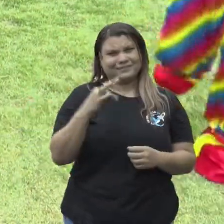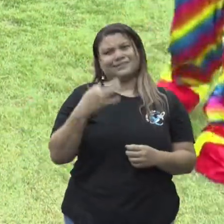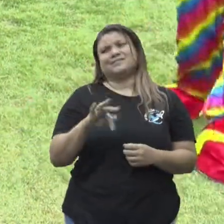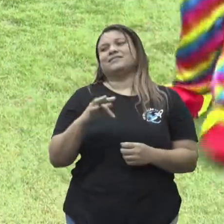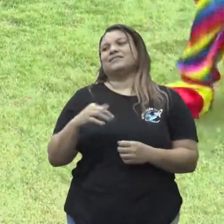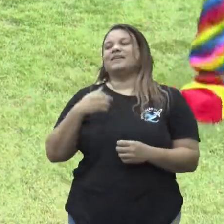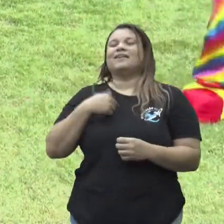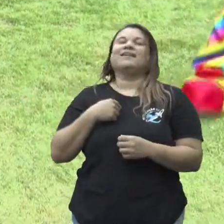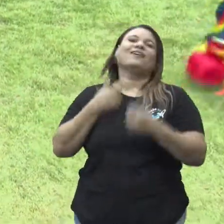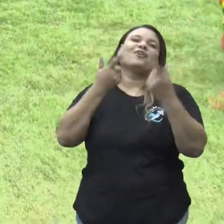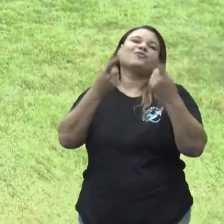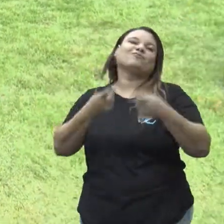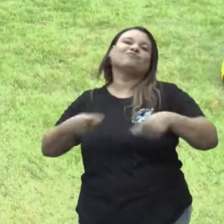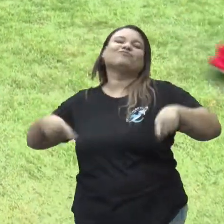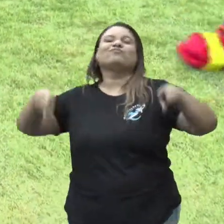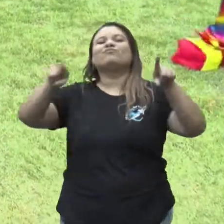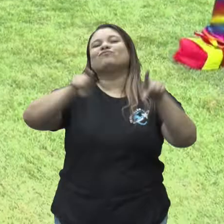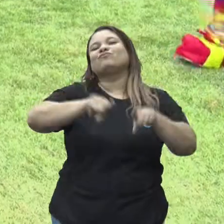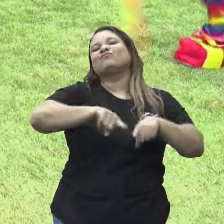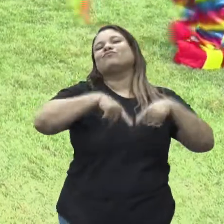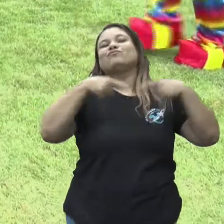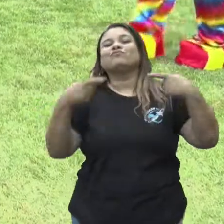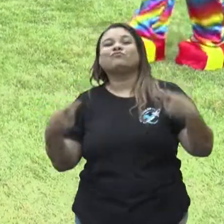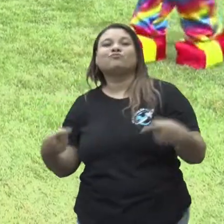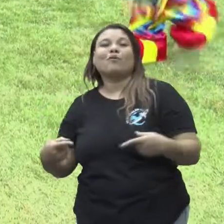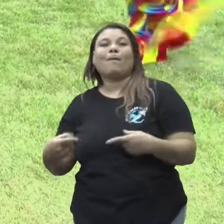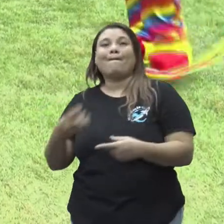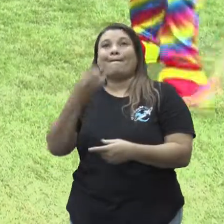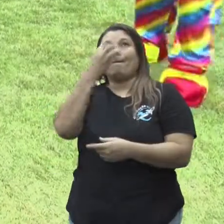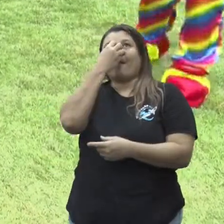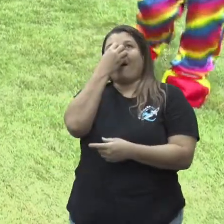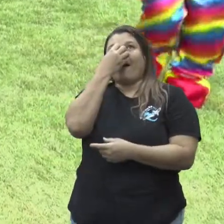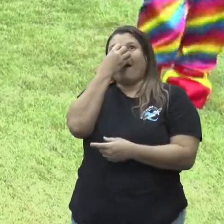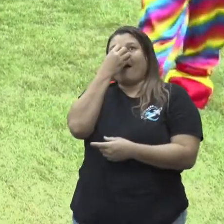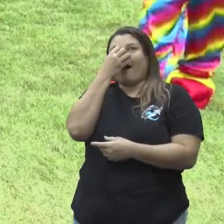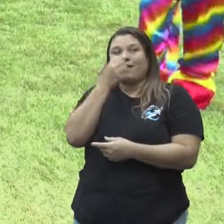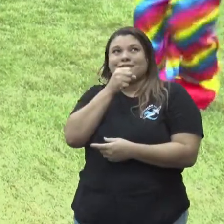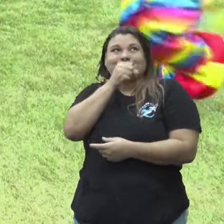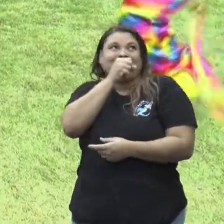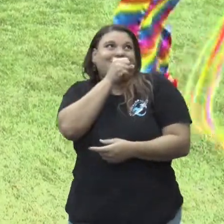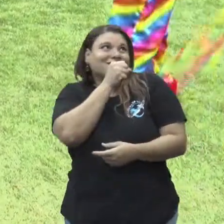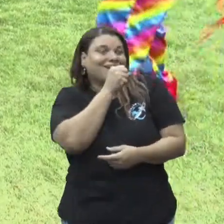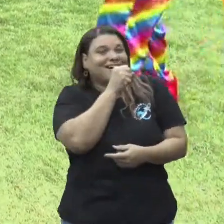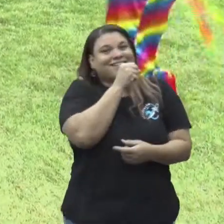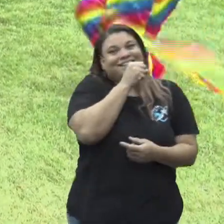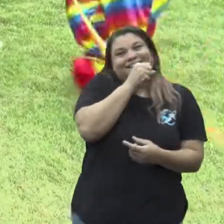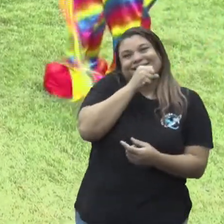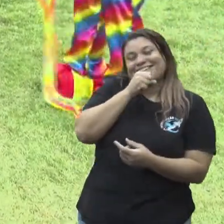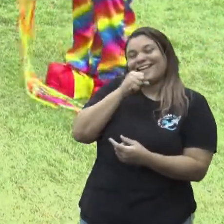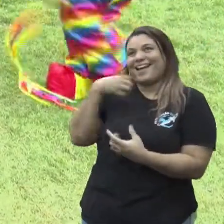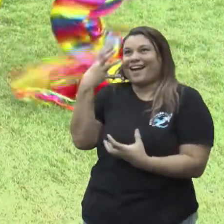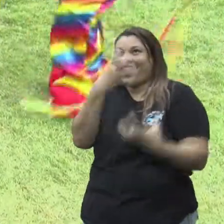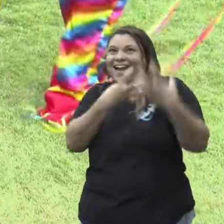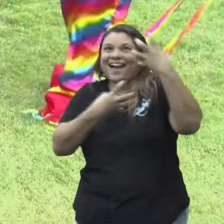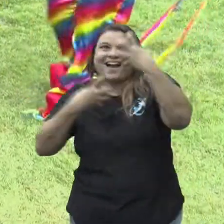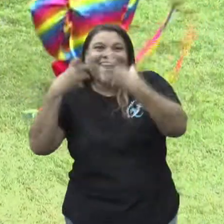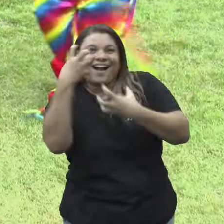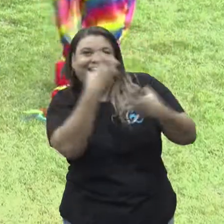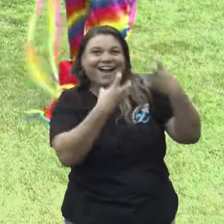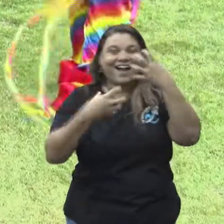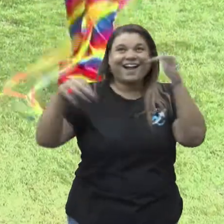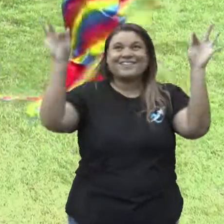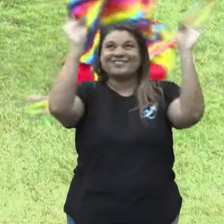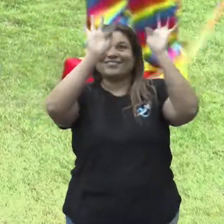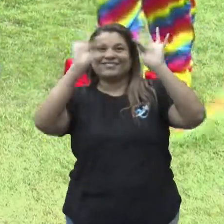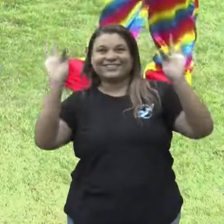nariz. Eu sou um palhaço cantor, meu canto me deixa feliz. Um dia